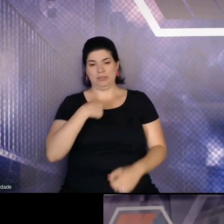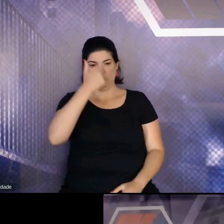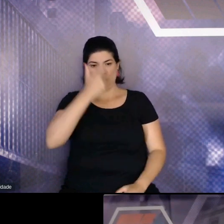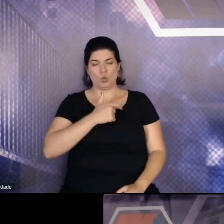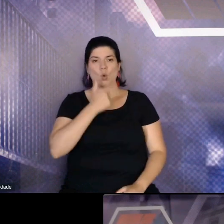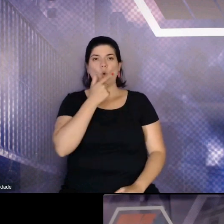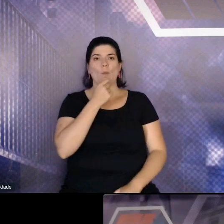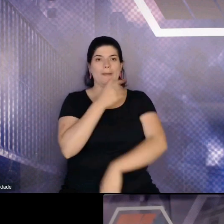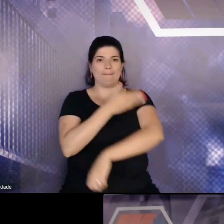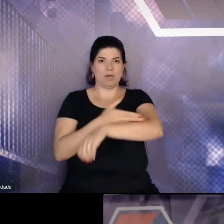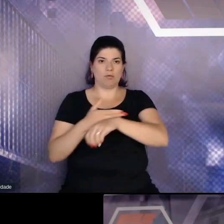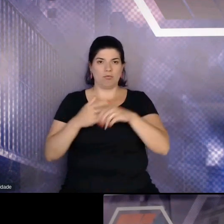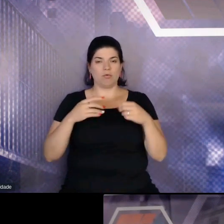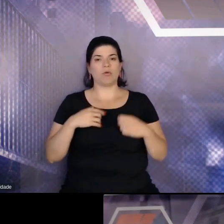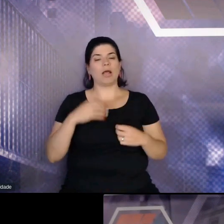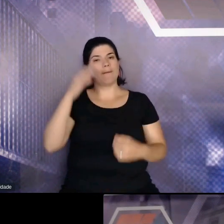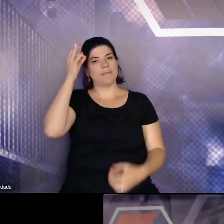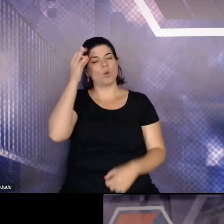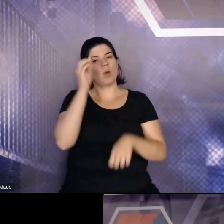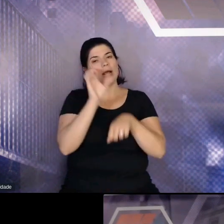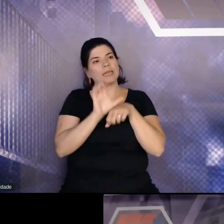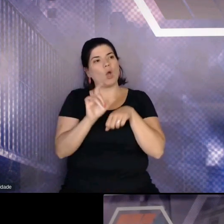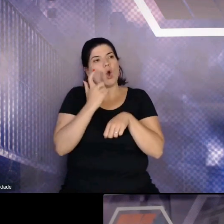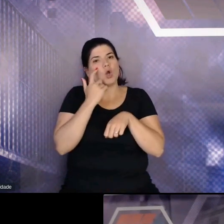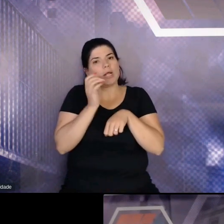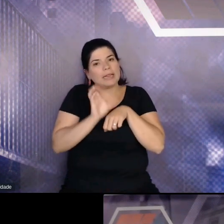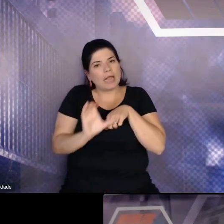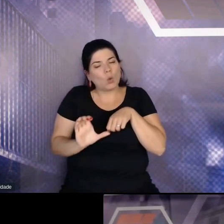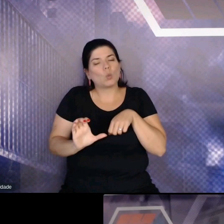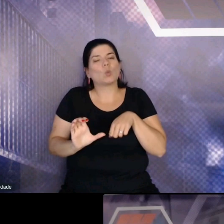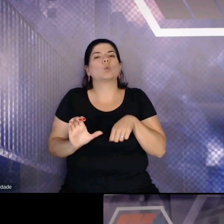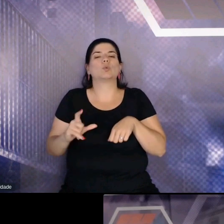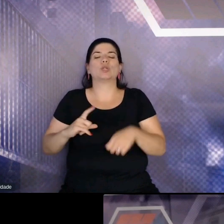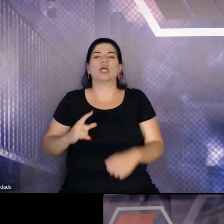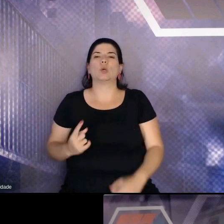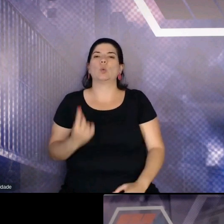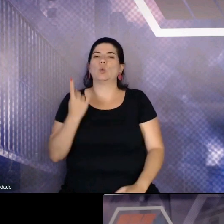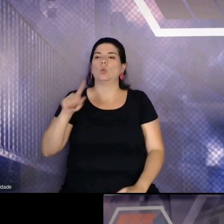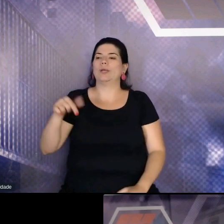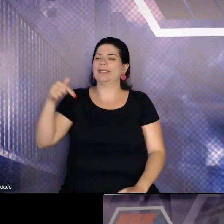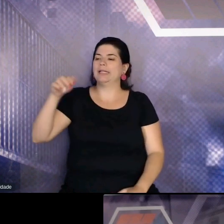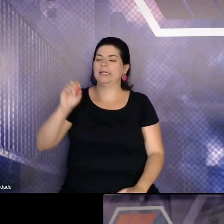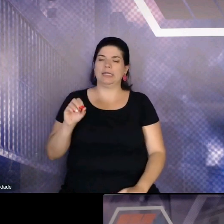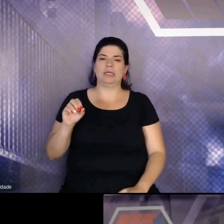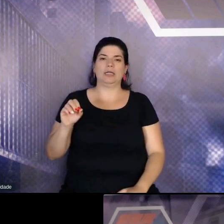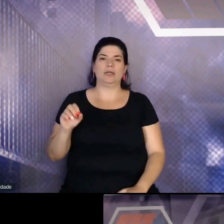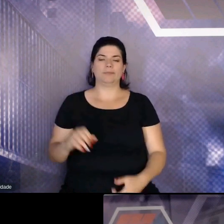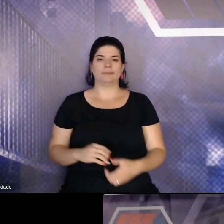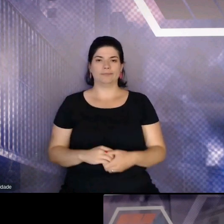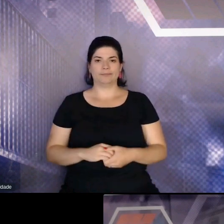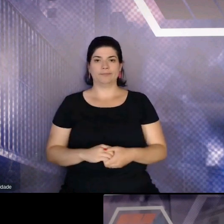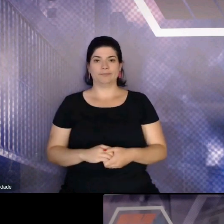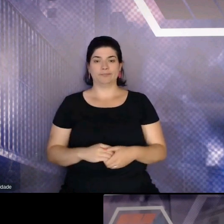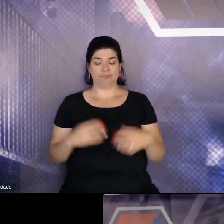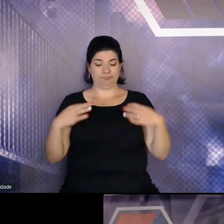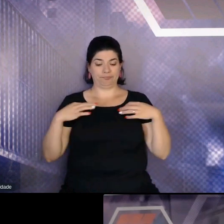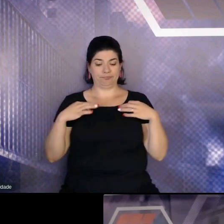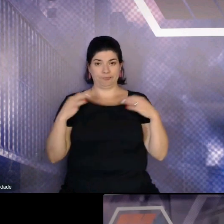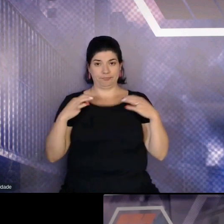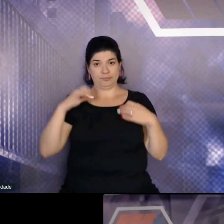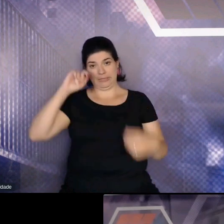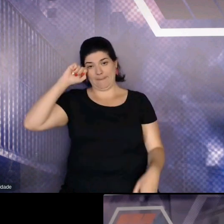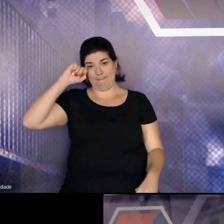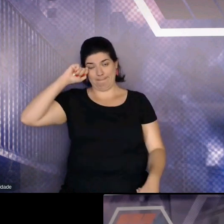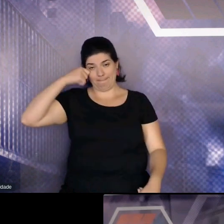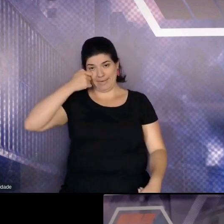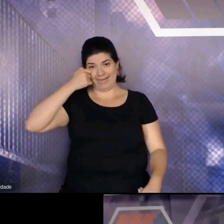homem branco, tenho cabelos castanhos, olhos castanhos, tenho 1,70 m, estou com uma camiseta